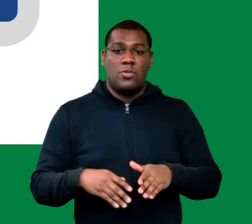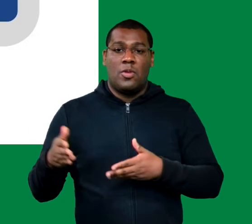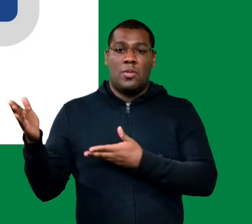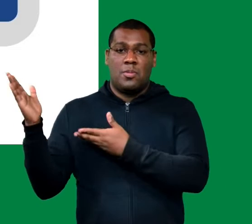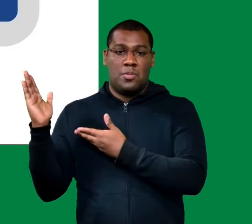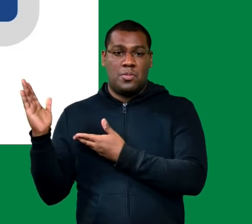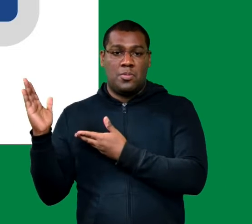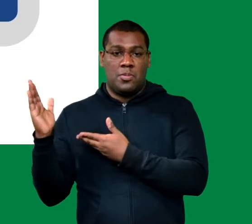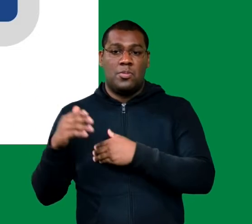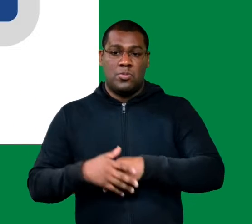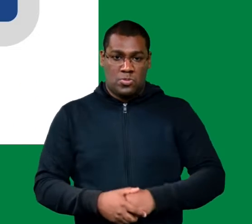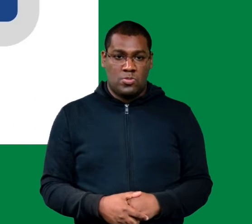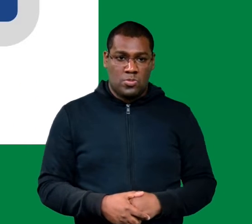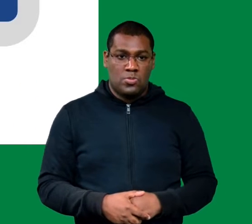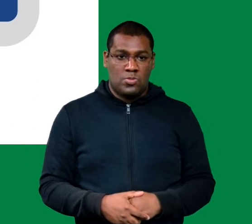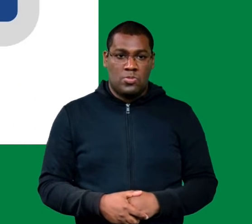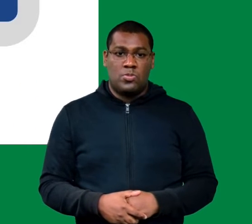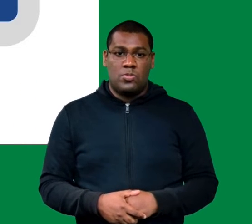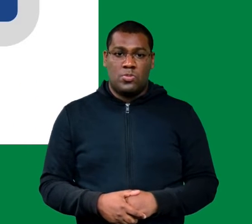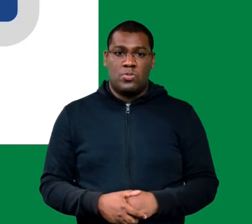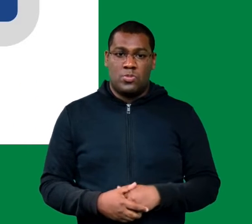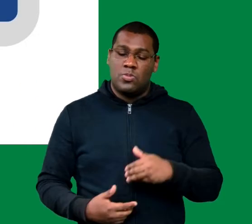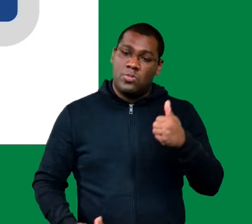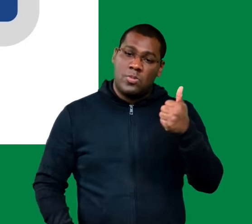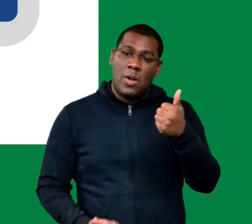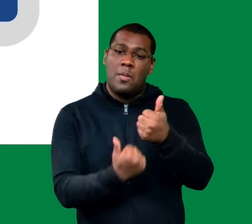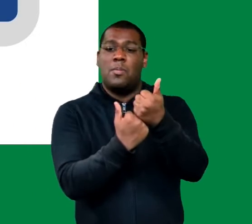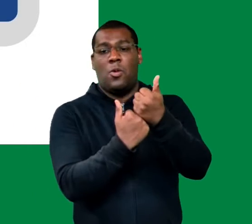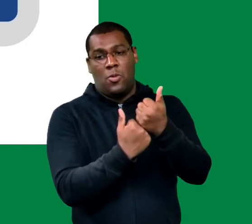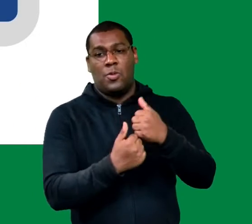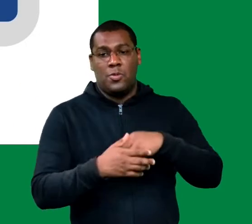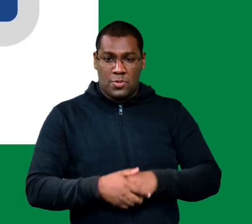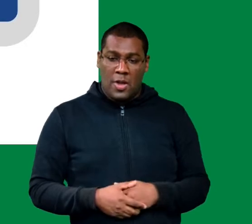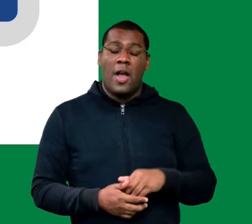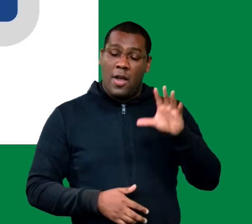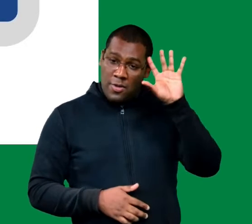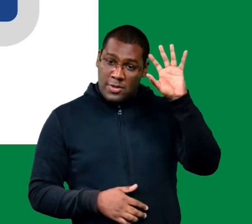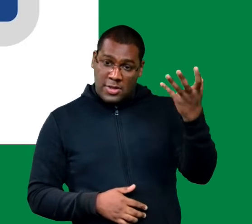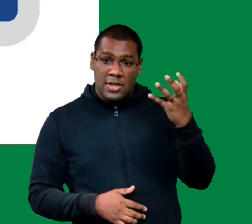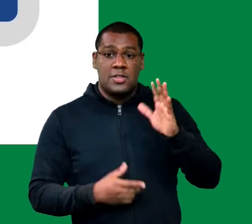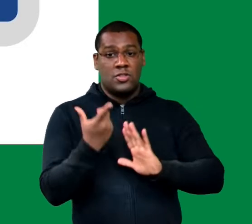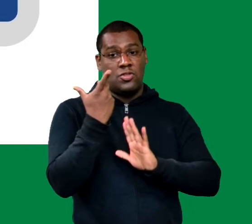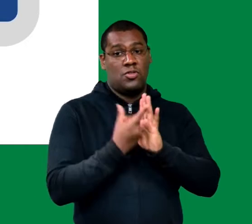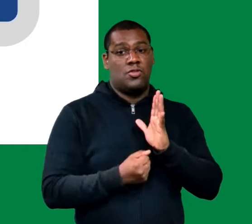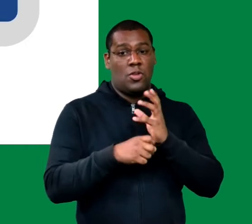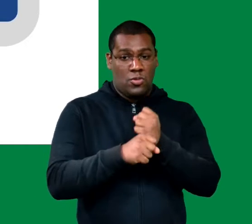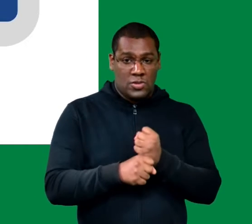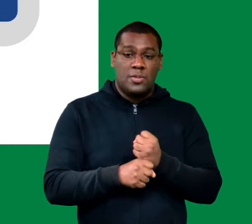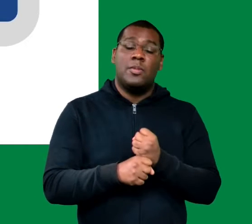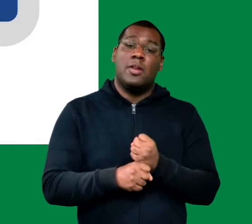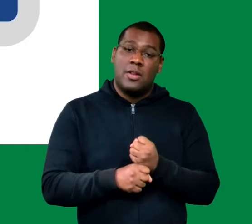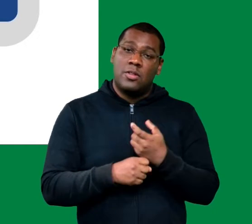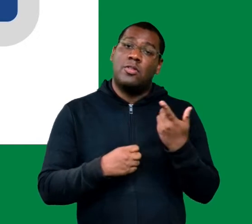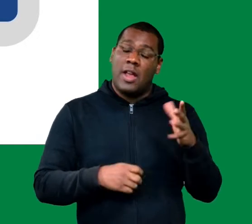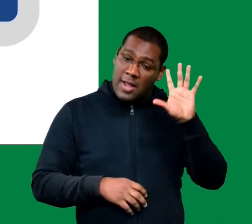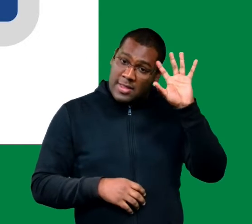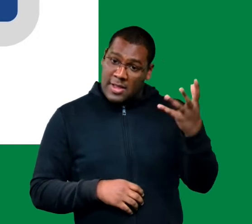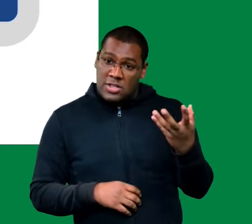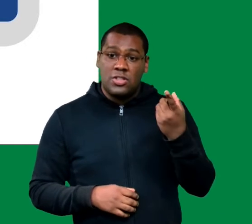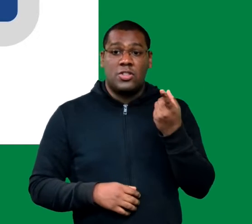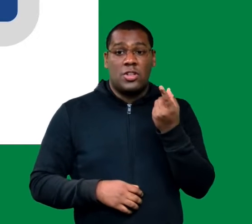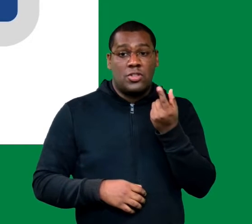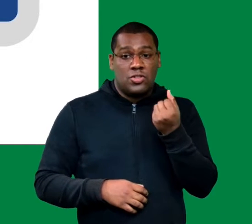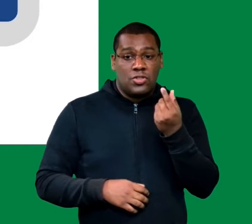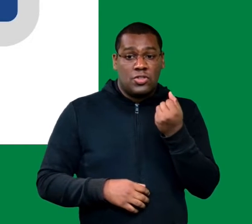o da assistência, e a partir dele que é definido o orçamento. Primeiro se define quanto será destinado à assistência. A